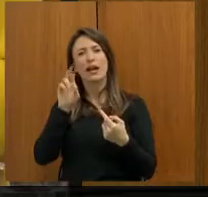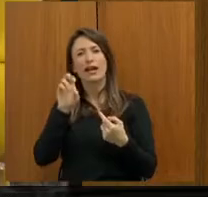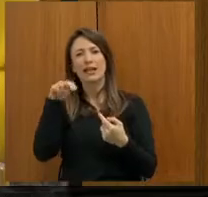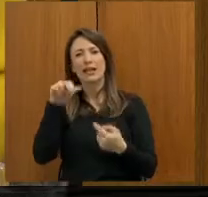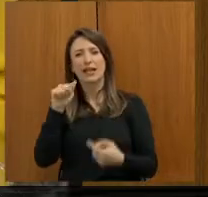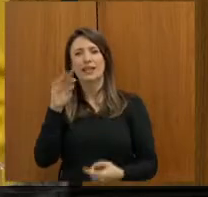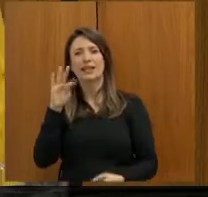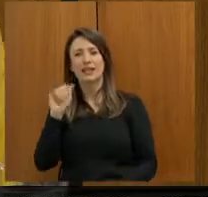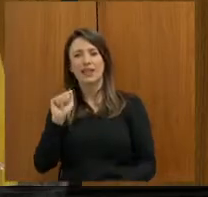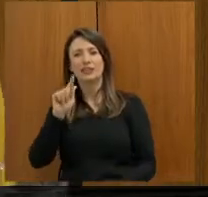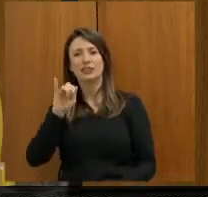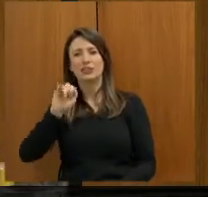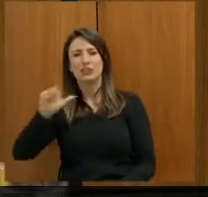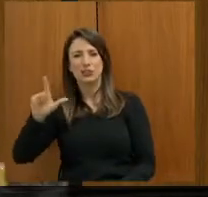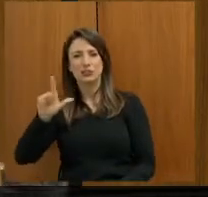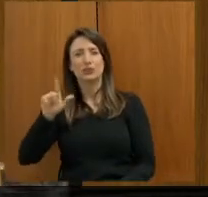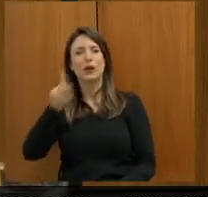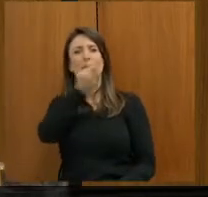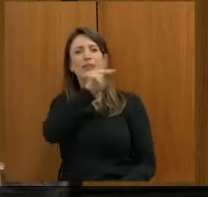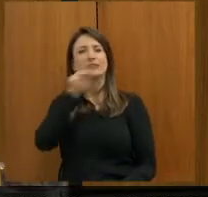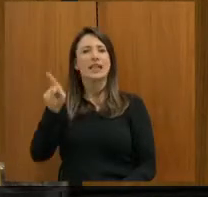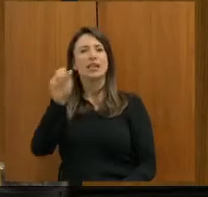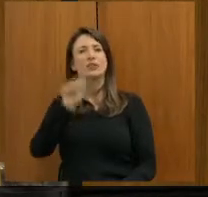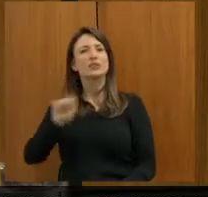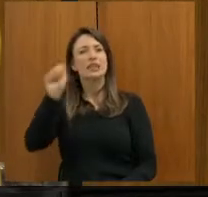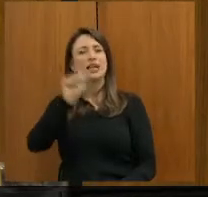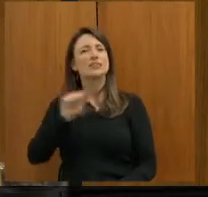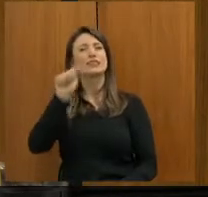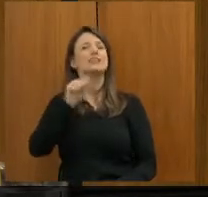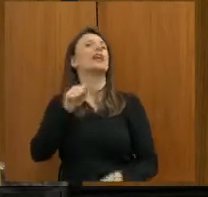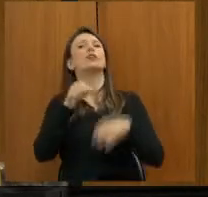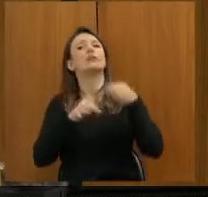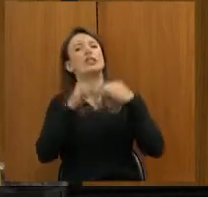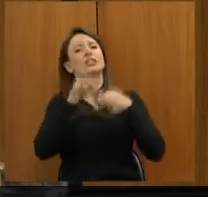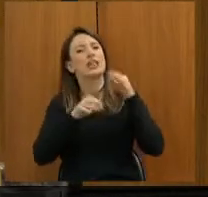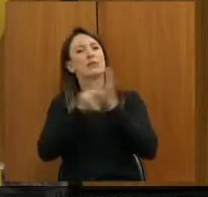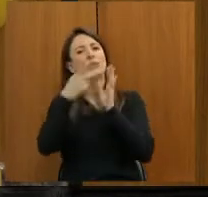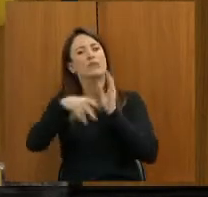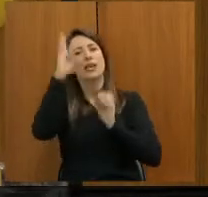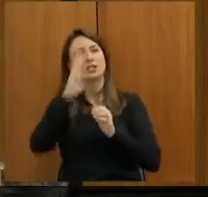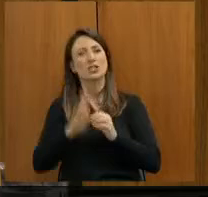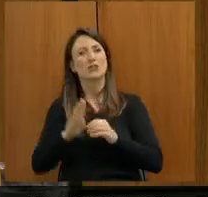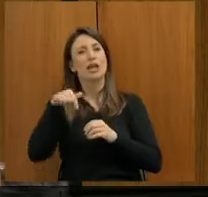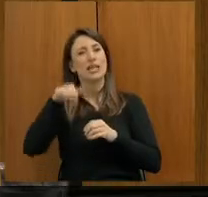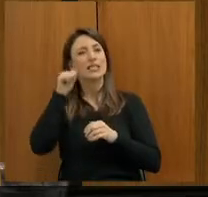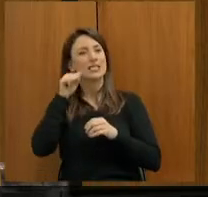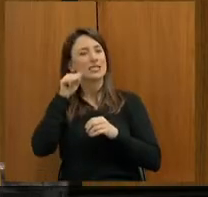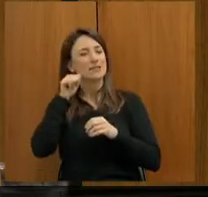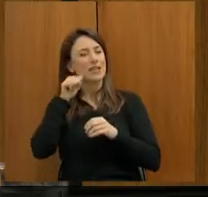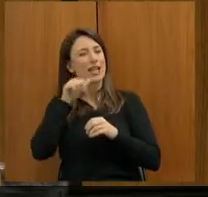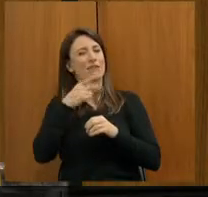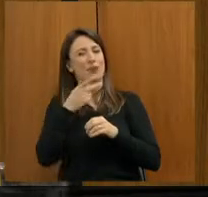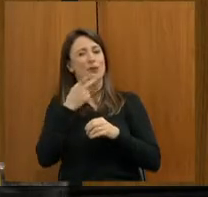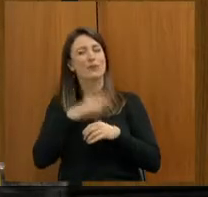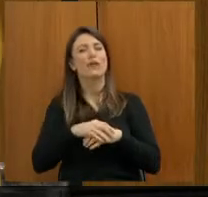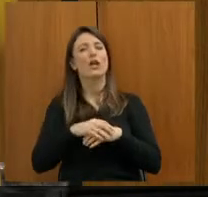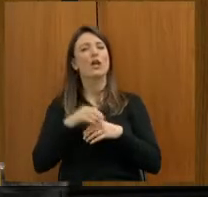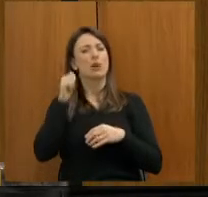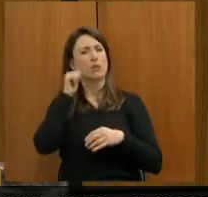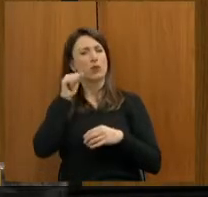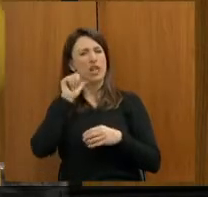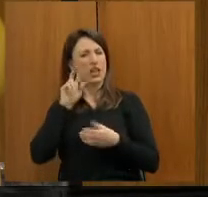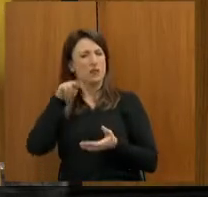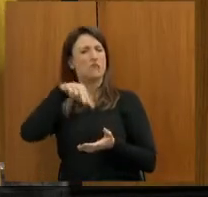presidente da associação dos magistrados brasileiros essa semana ela disse uma mulher que chega o espaço de fala